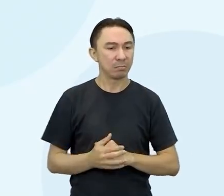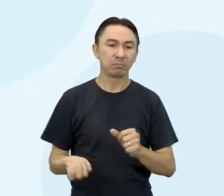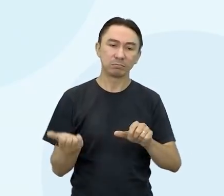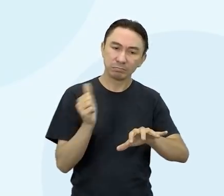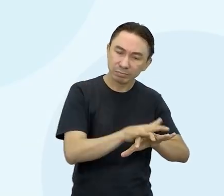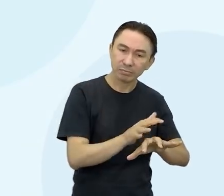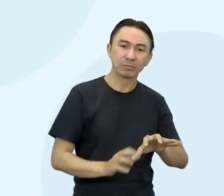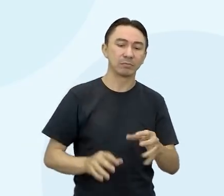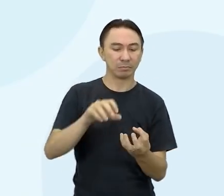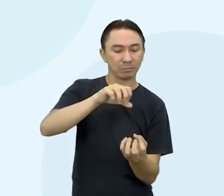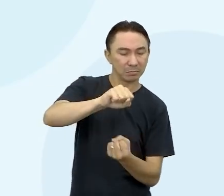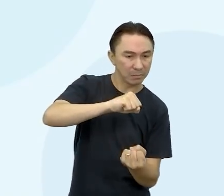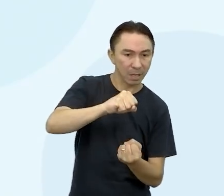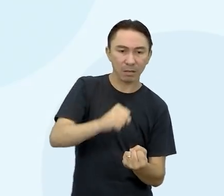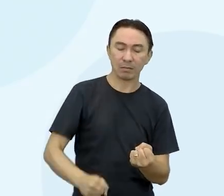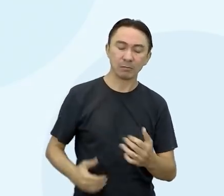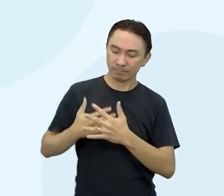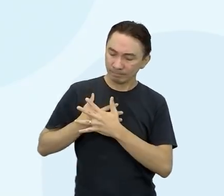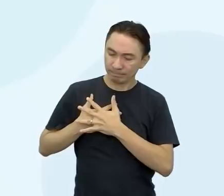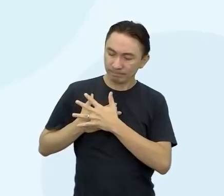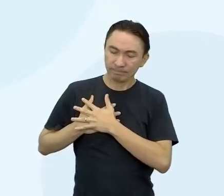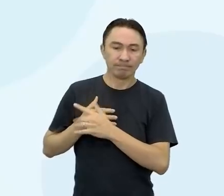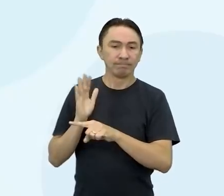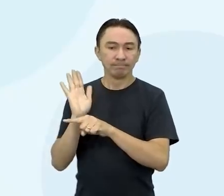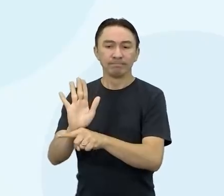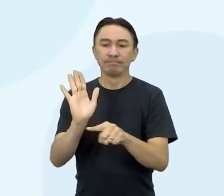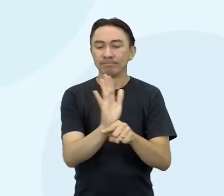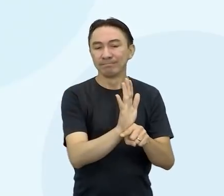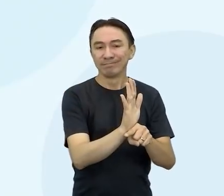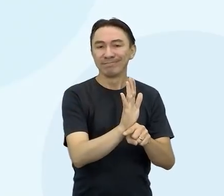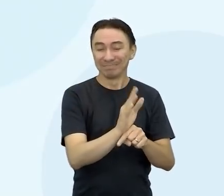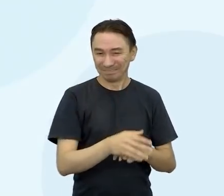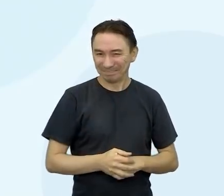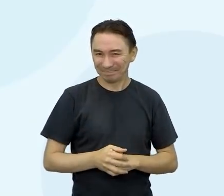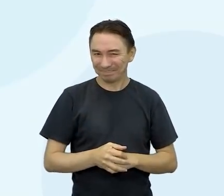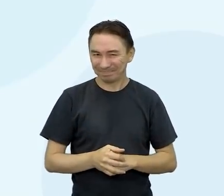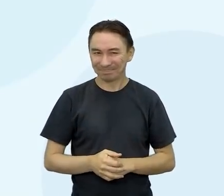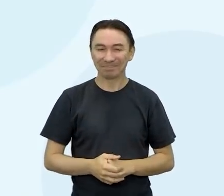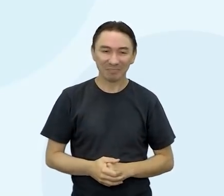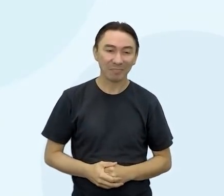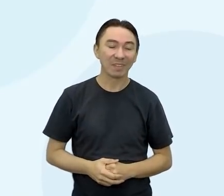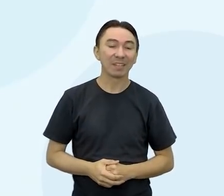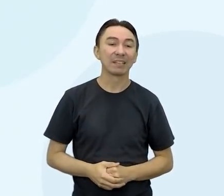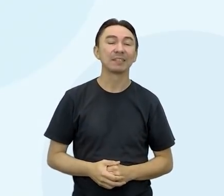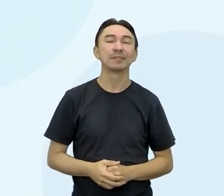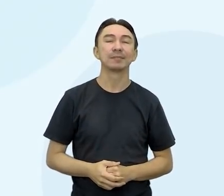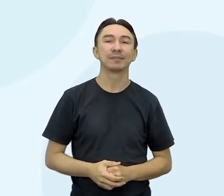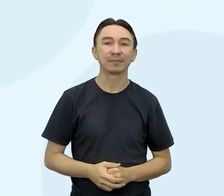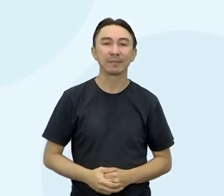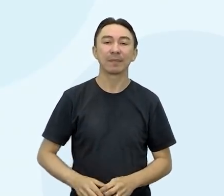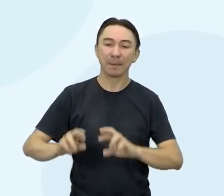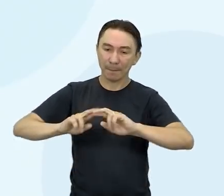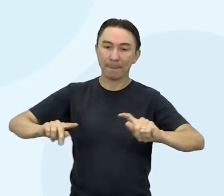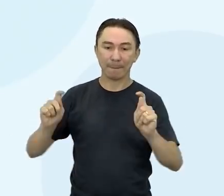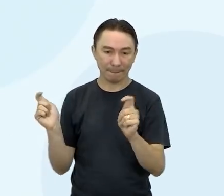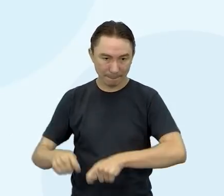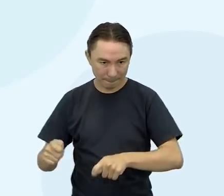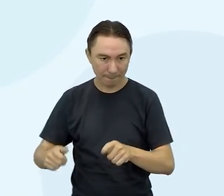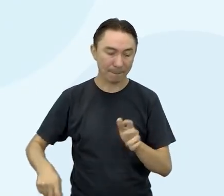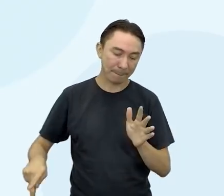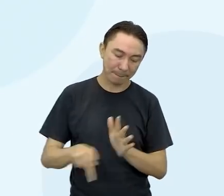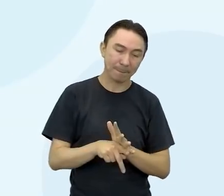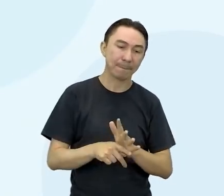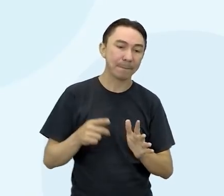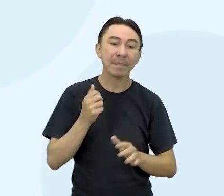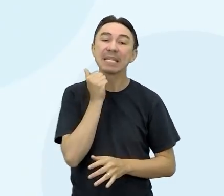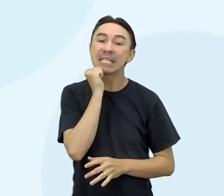inclusivos, sustentáveis e solidários. E, por fim, a competência específica de ciências humanas que a gente selecionou hoje é